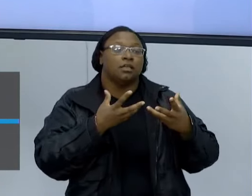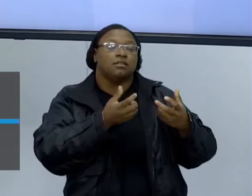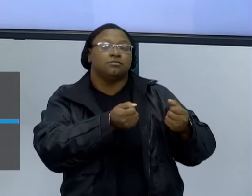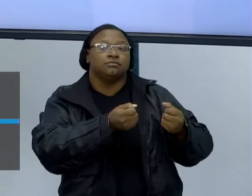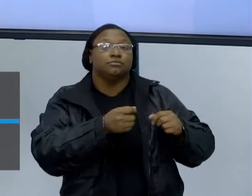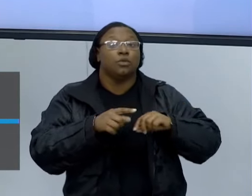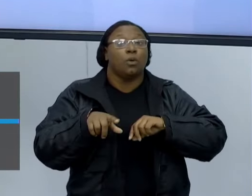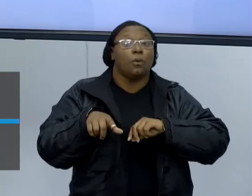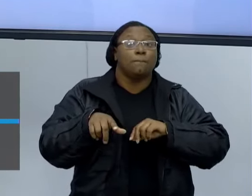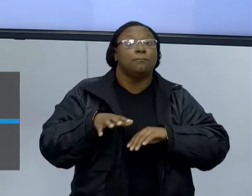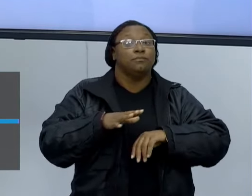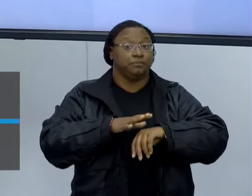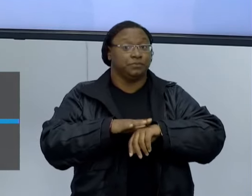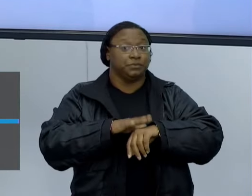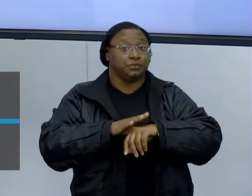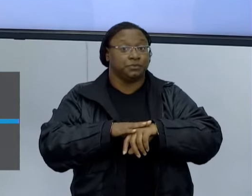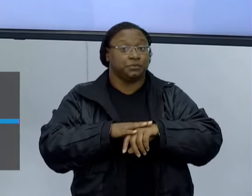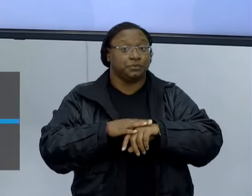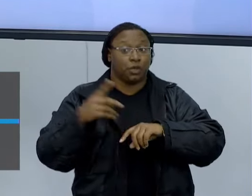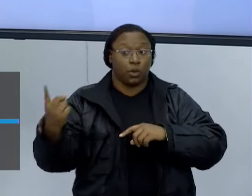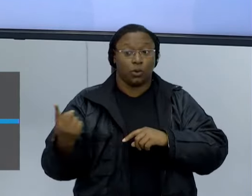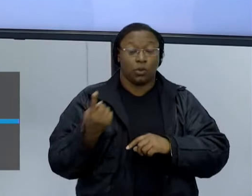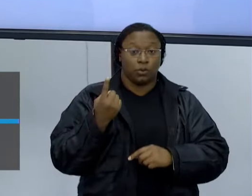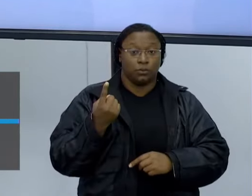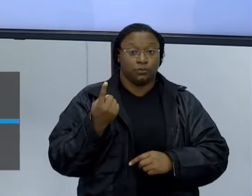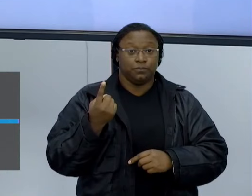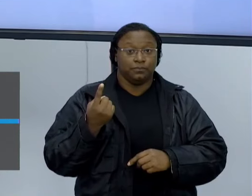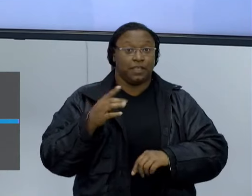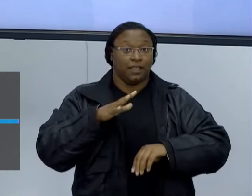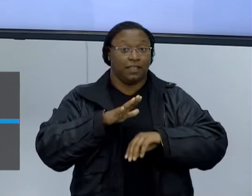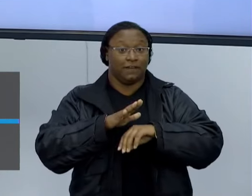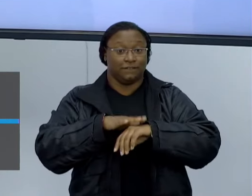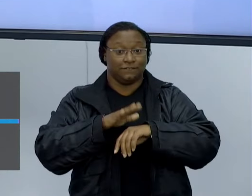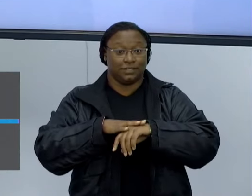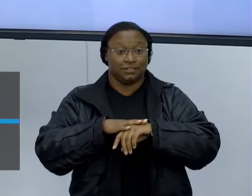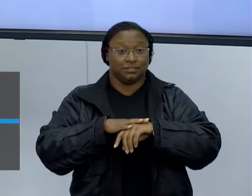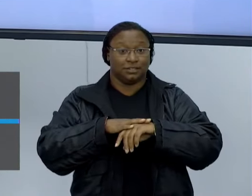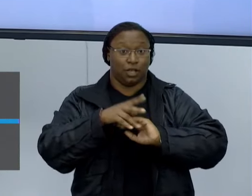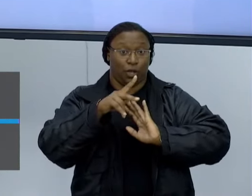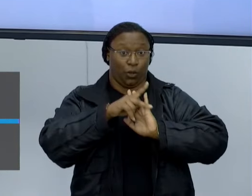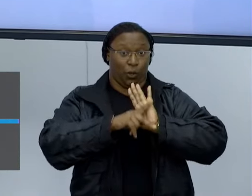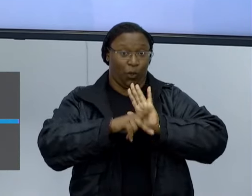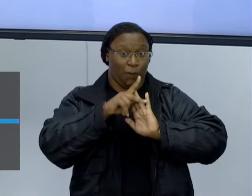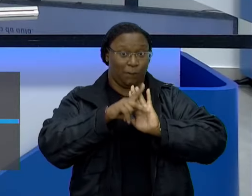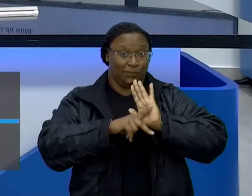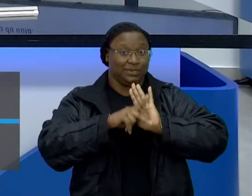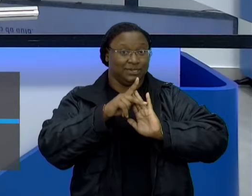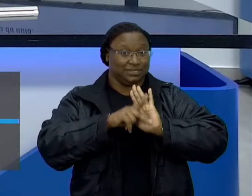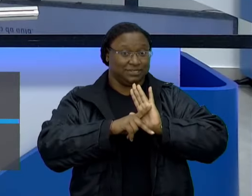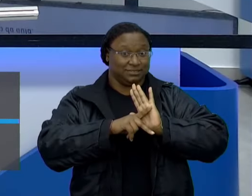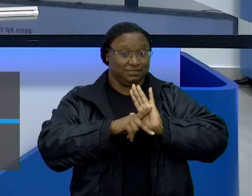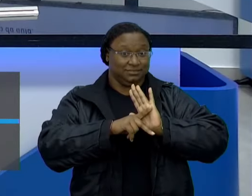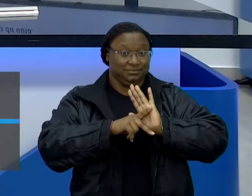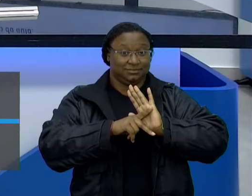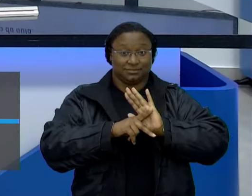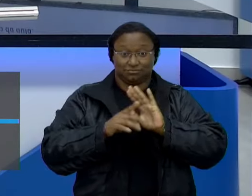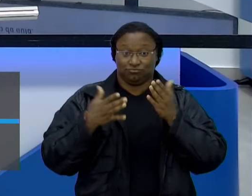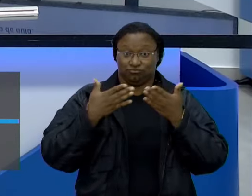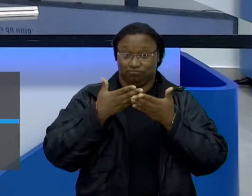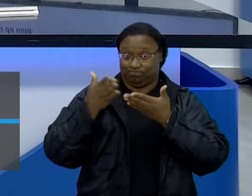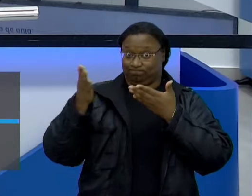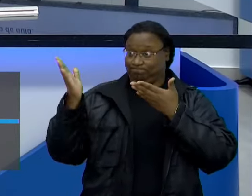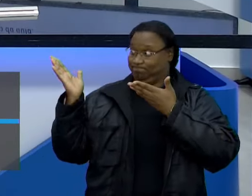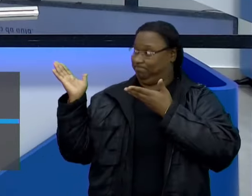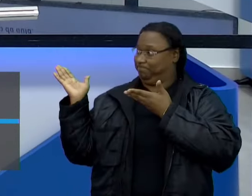uma delas veio e a gente concretizou nesse nosso elemento aqui. Vamos fazer uma